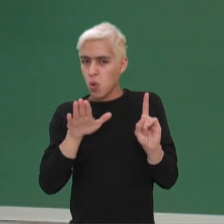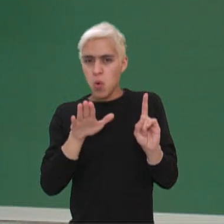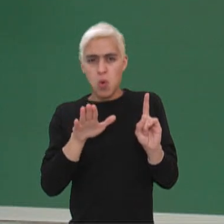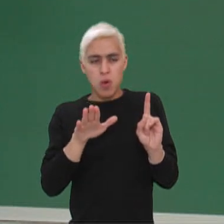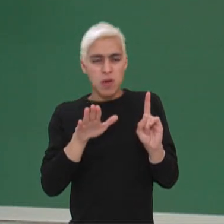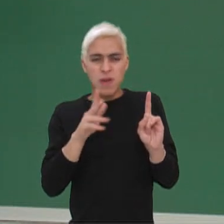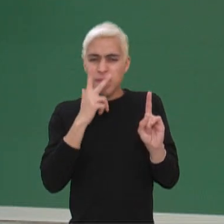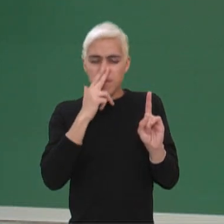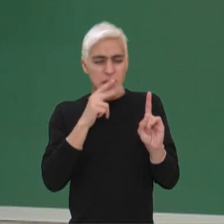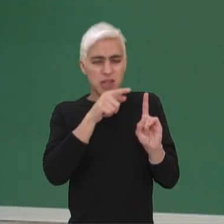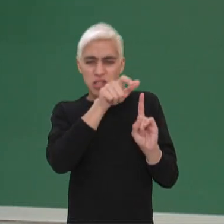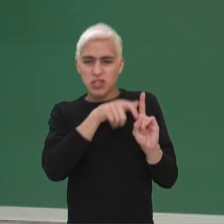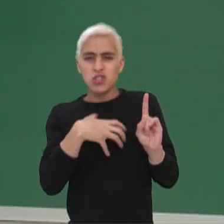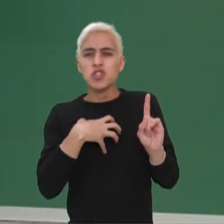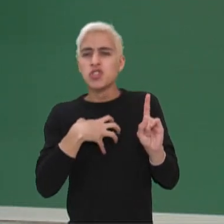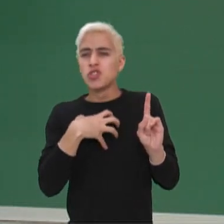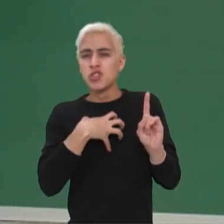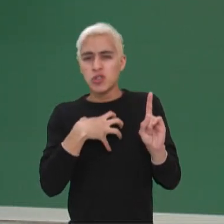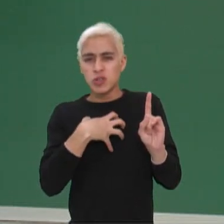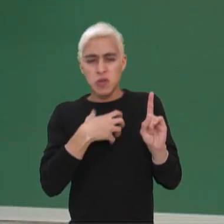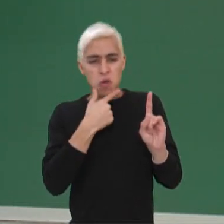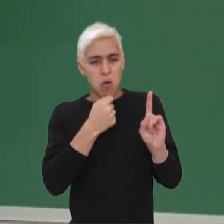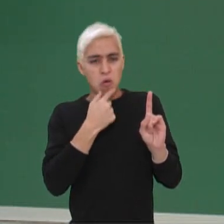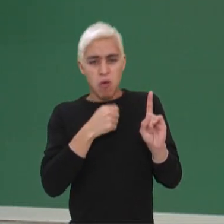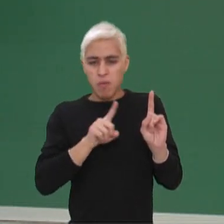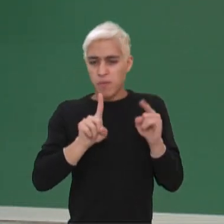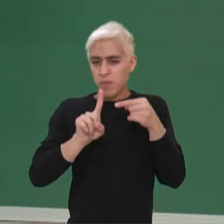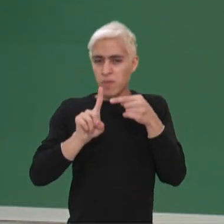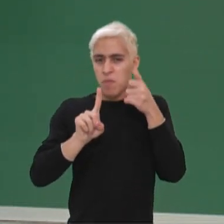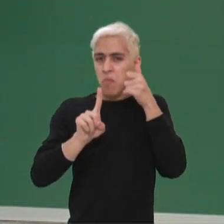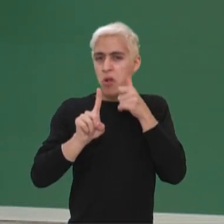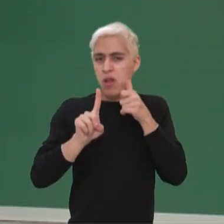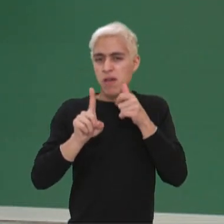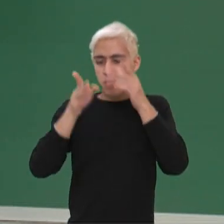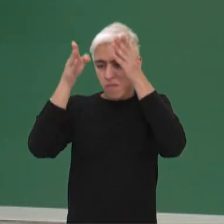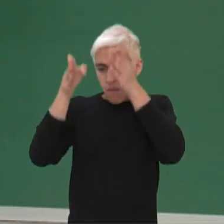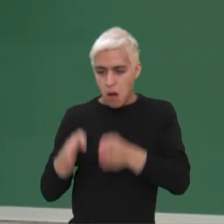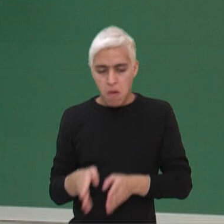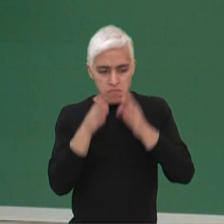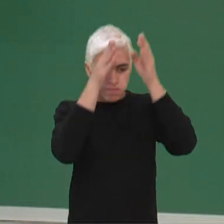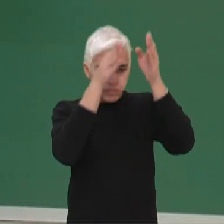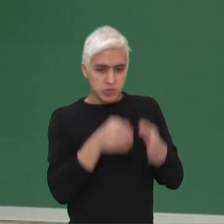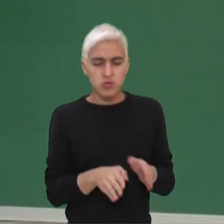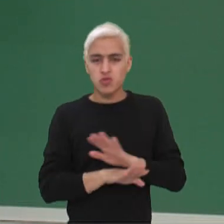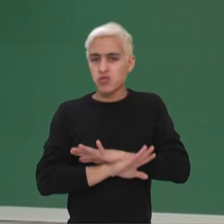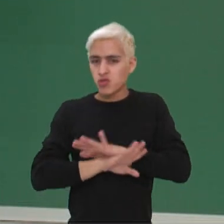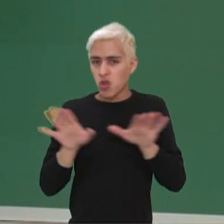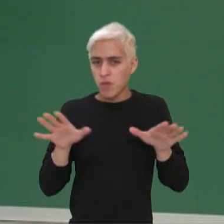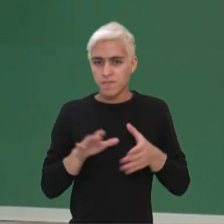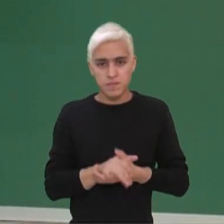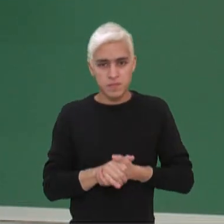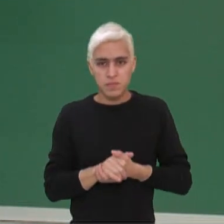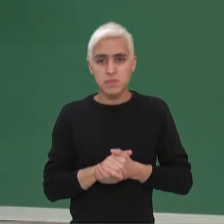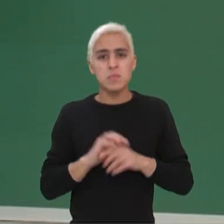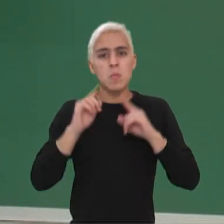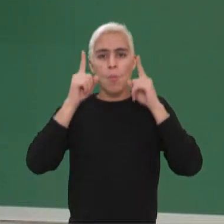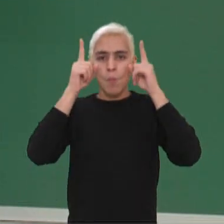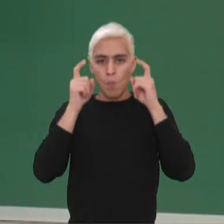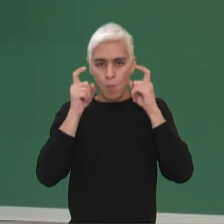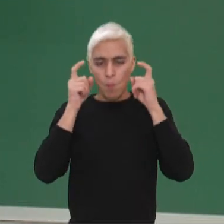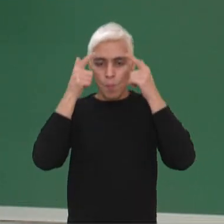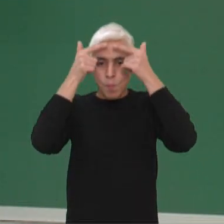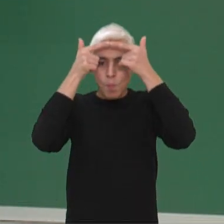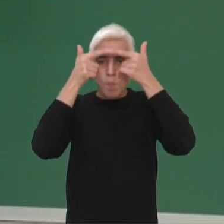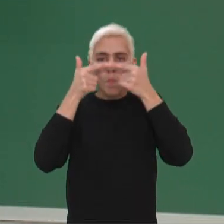que simbolizava o homem e core que simbolizava a mulher, né? Eles eram parados, sem expressão